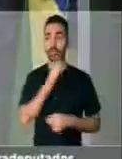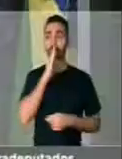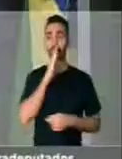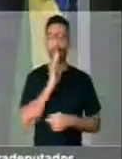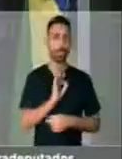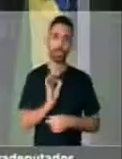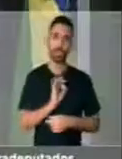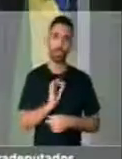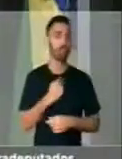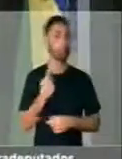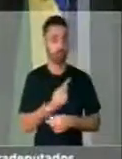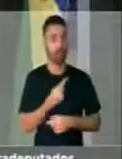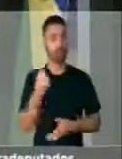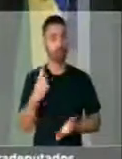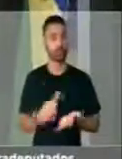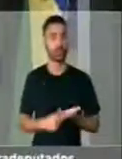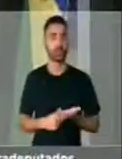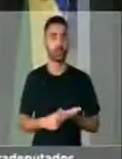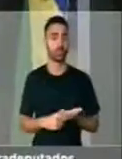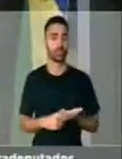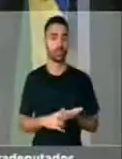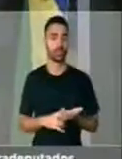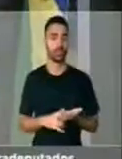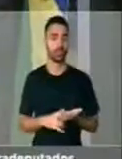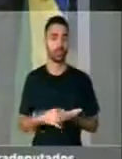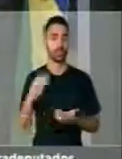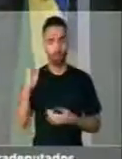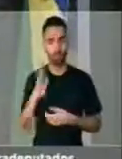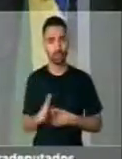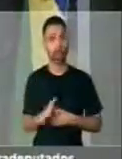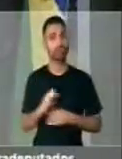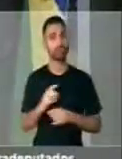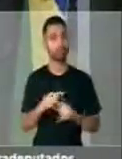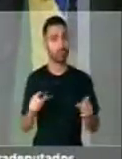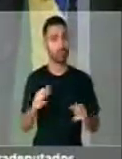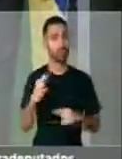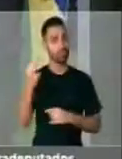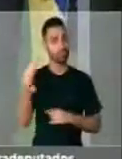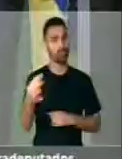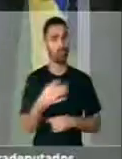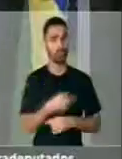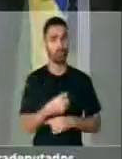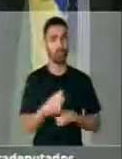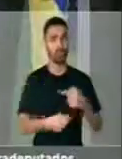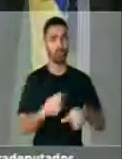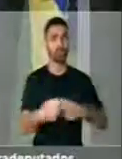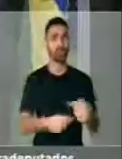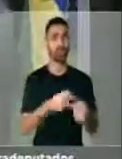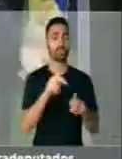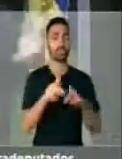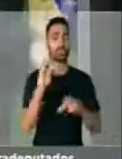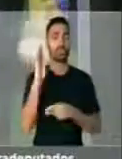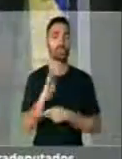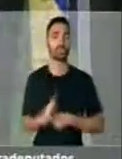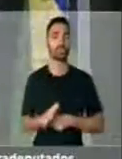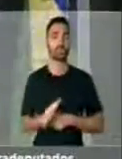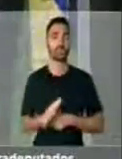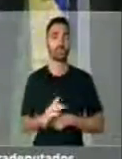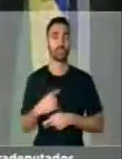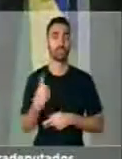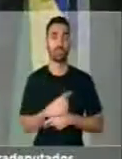Nós temos compromisso, não só com o Brasil, mas com as próximas gerações, com o povo brasileiro, e ficamos